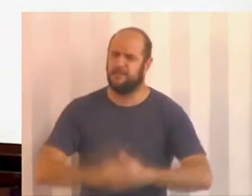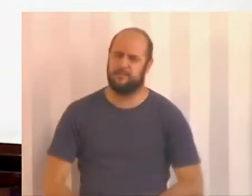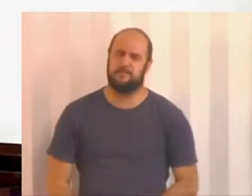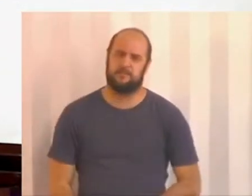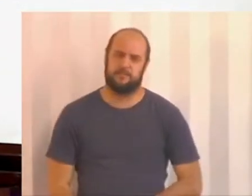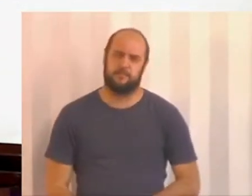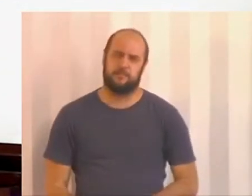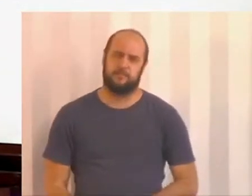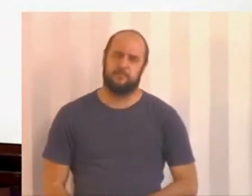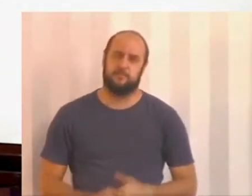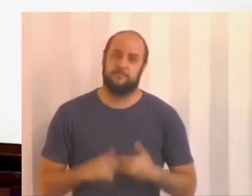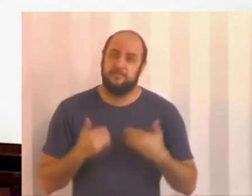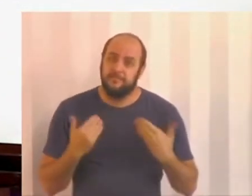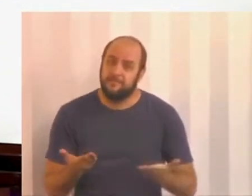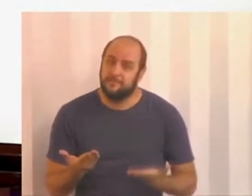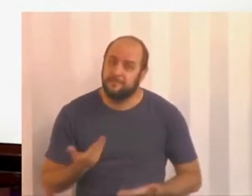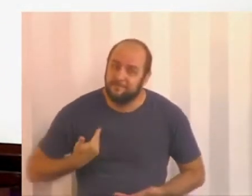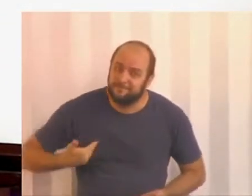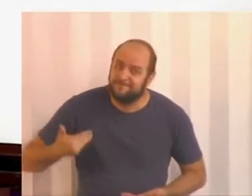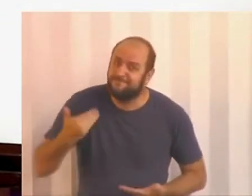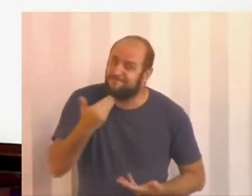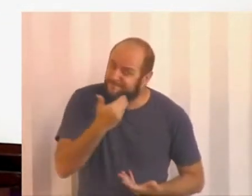Então, nós temos